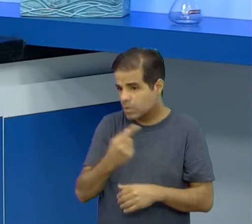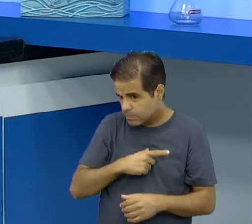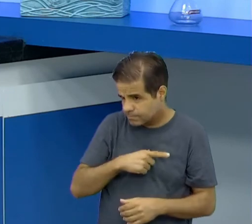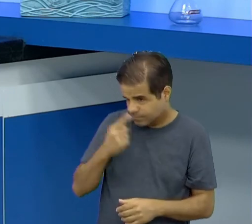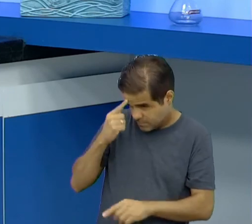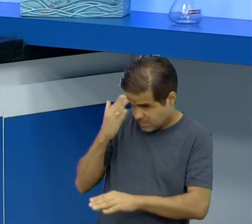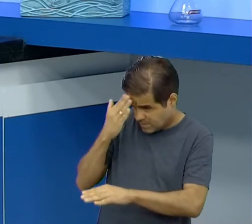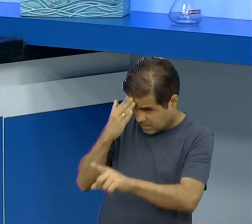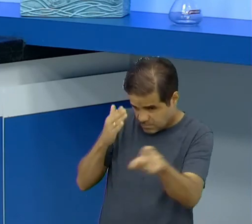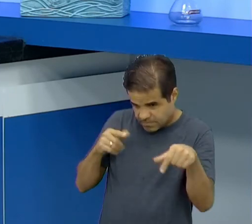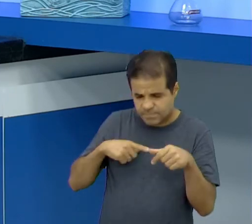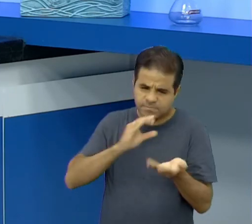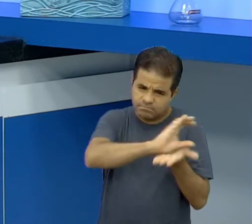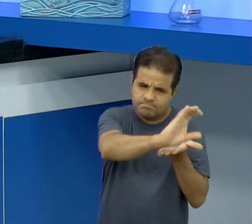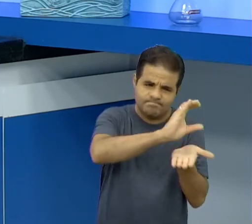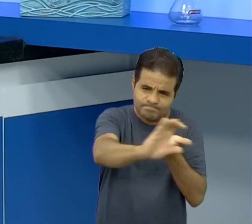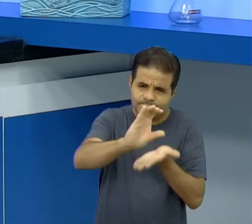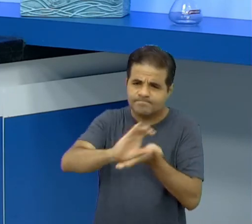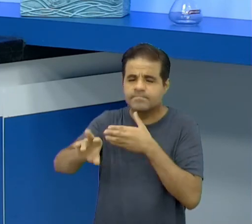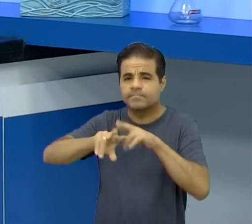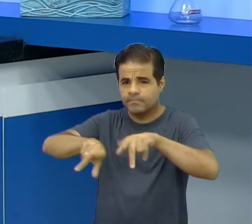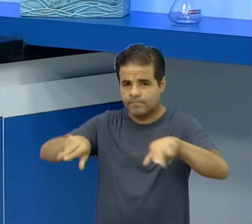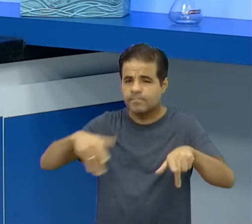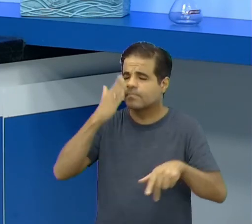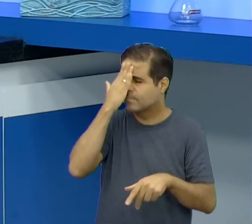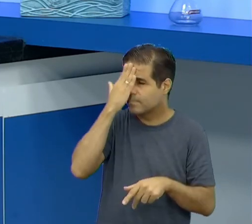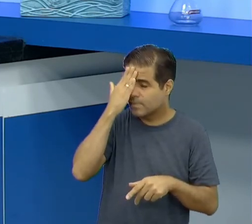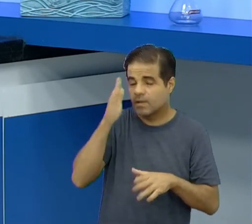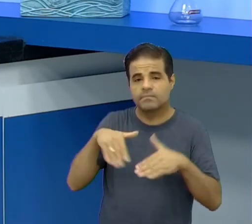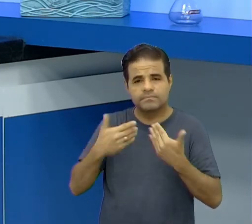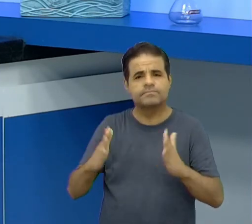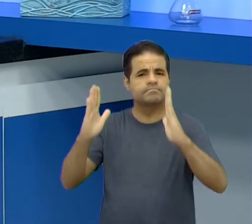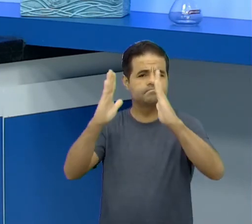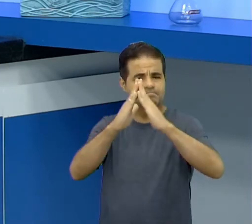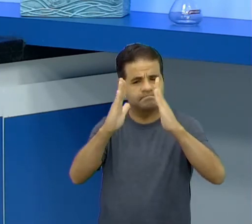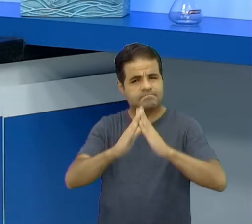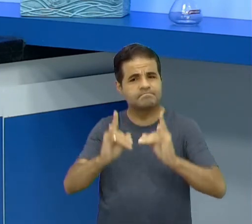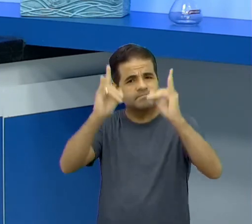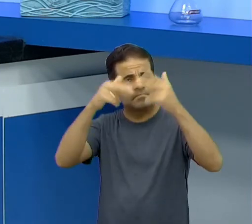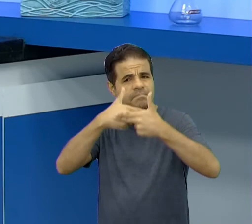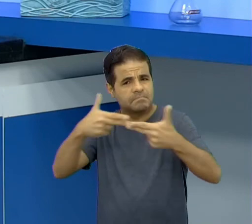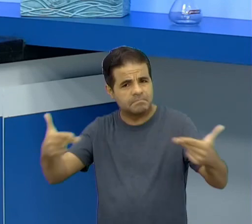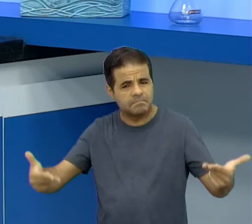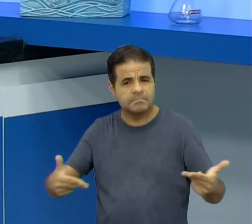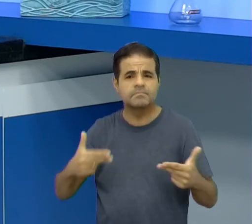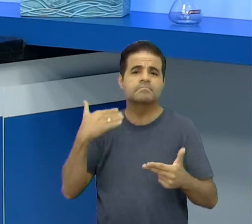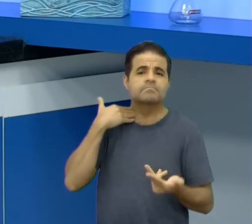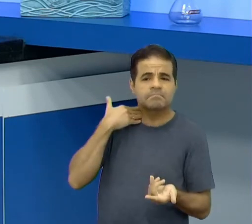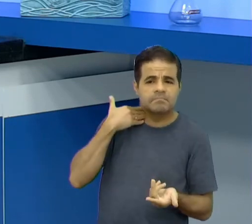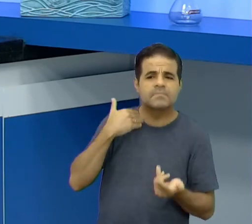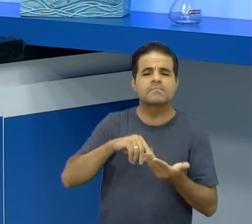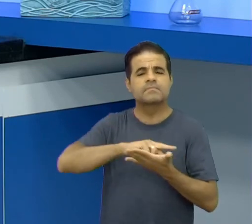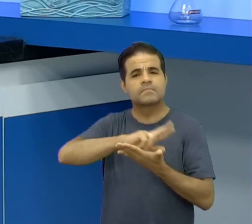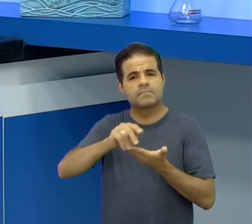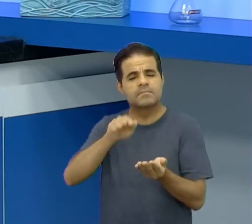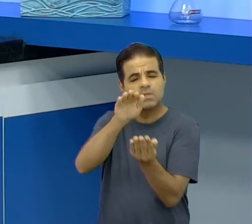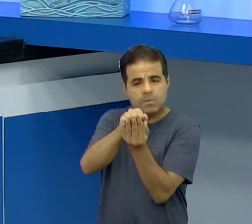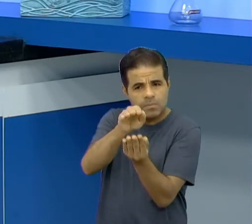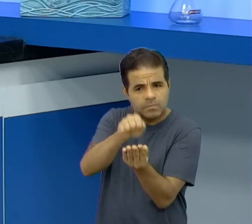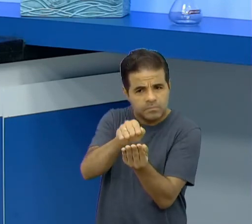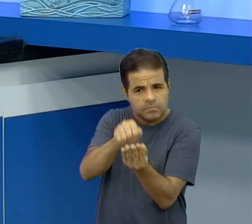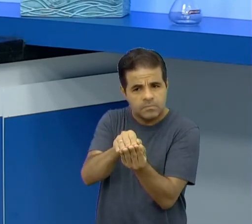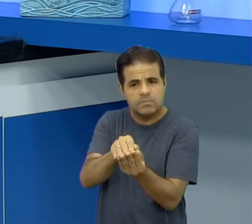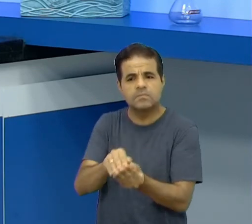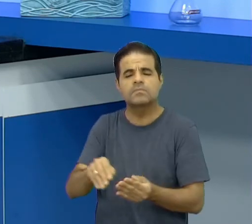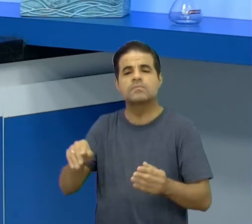Você sabe, tem muitos, né, Silene? Desde imobiliário, desde bancário, tem poupança,